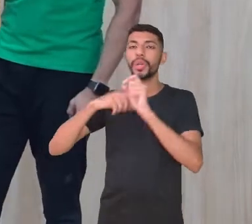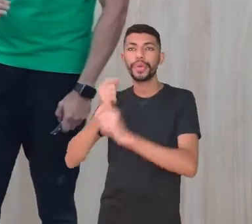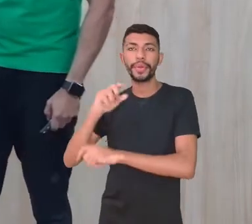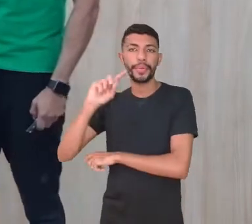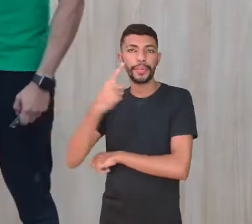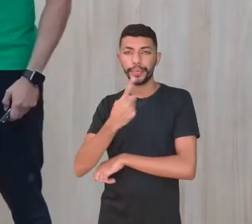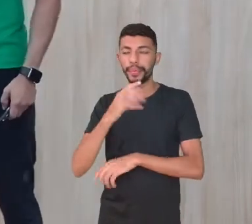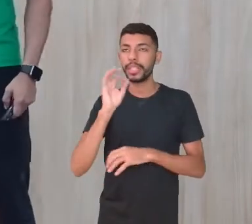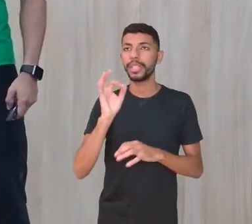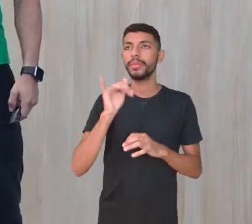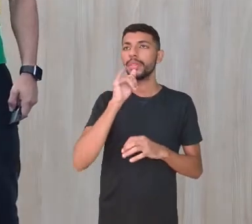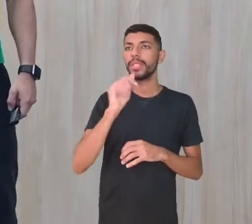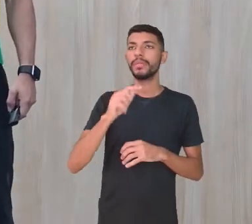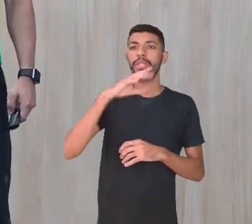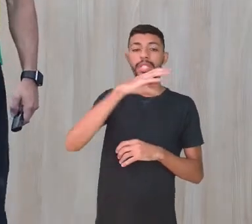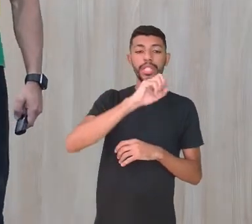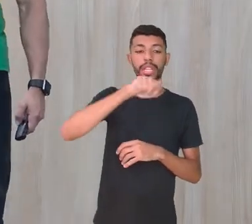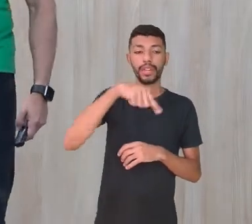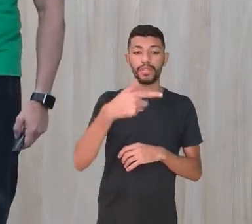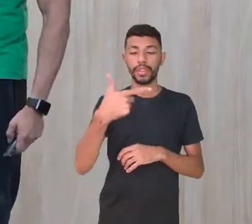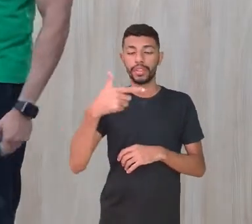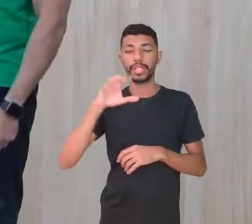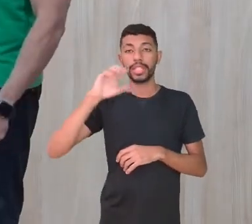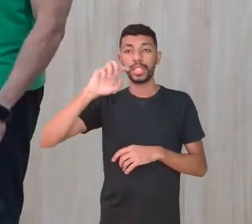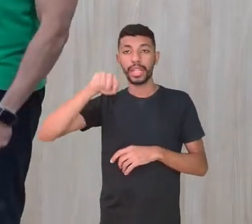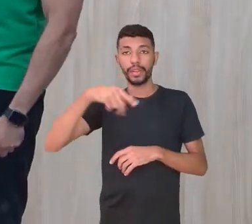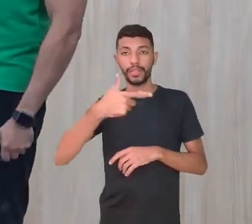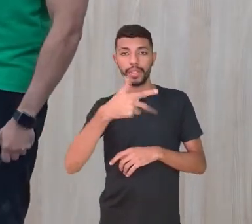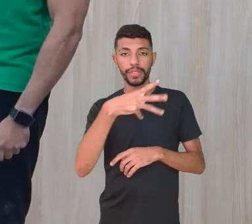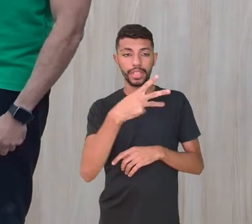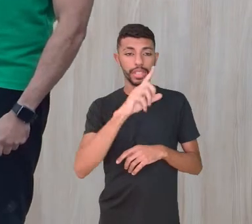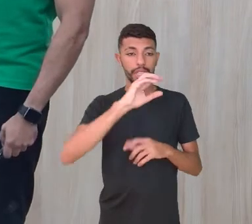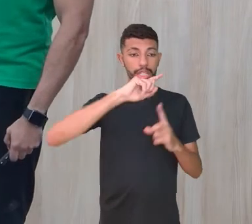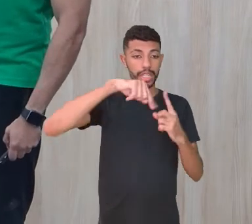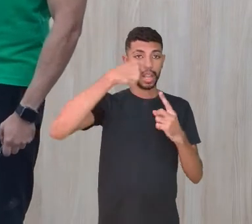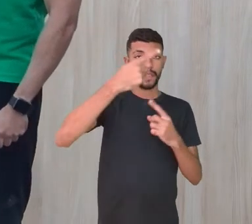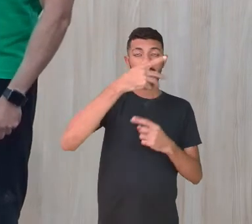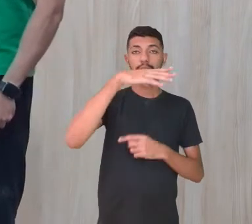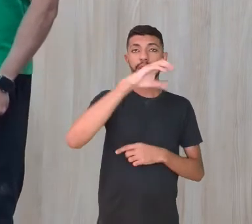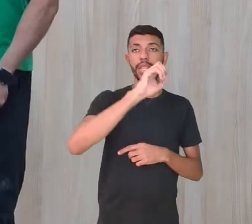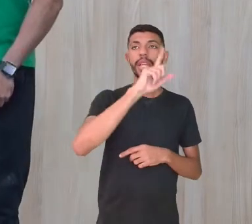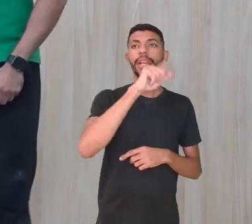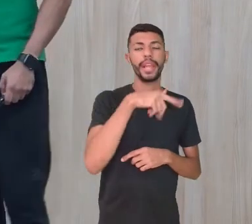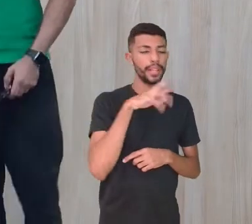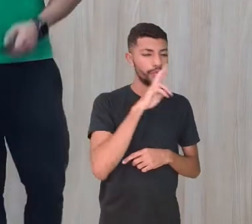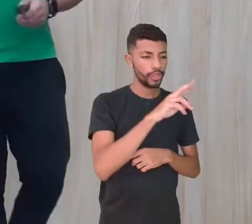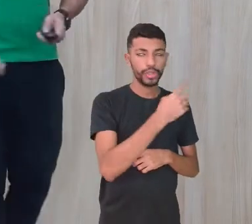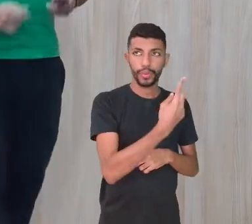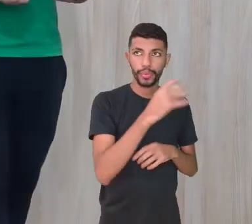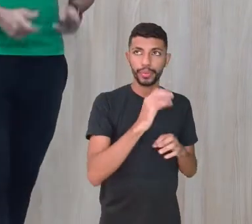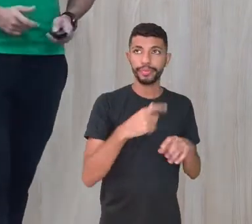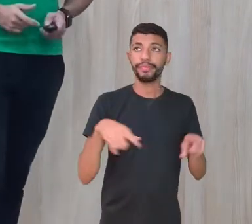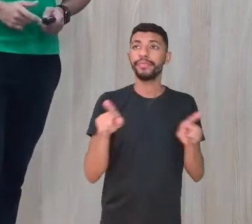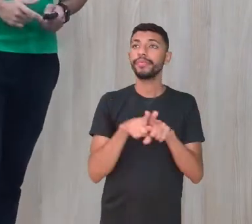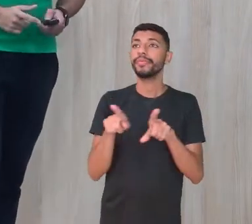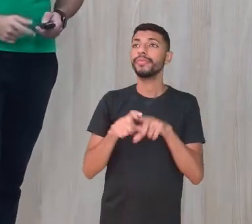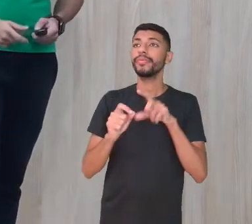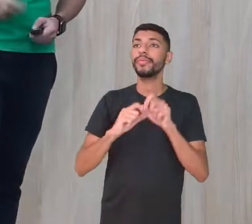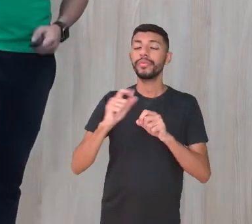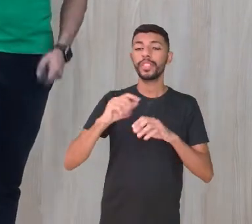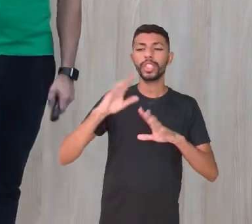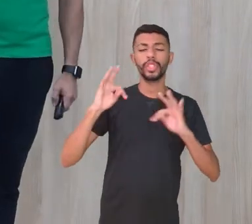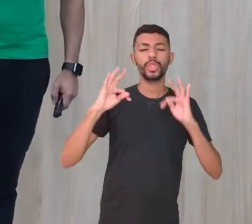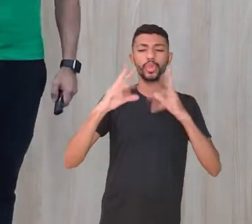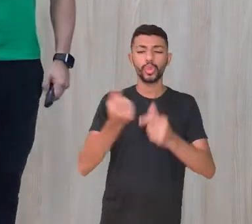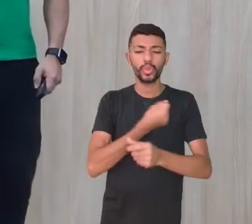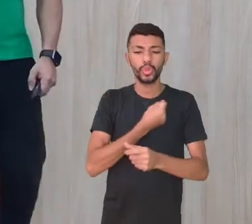Então, 0,23 ali elevado a zero é igual a 1, tá? Vimos também que todo número elevado